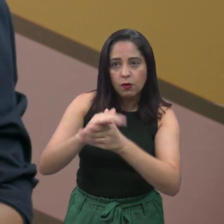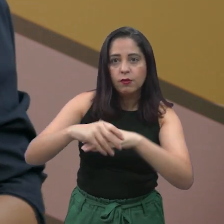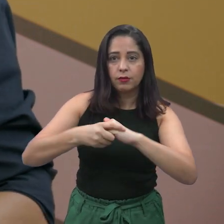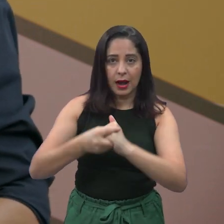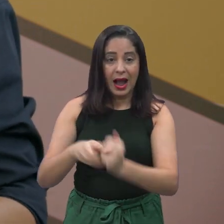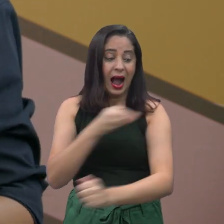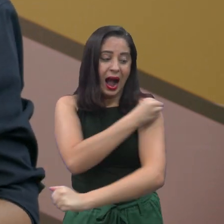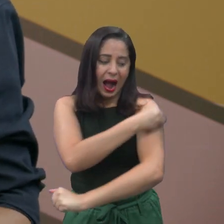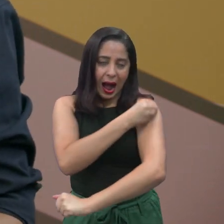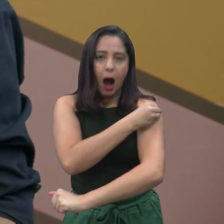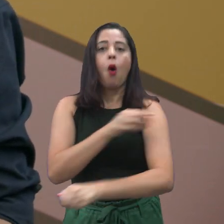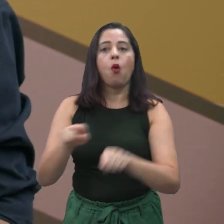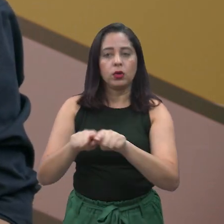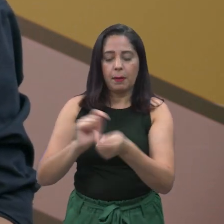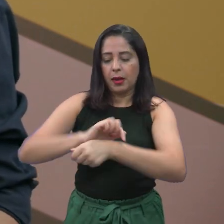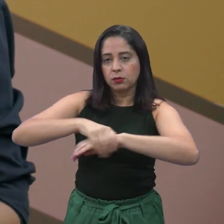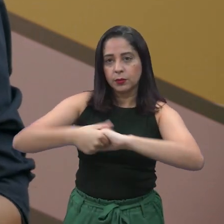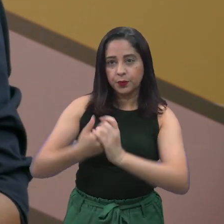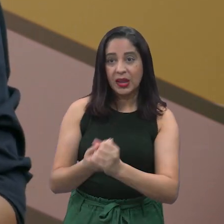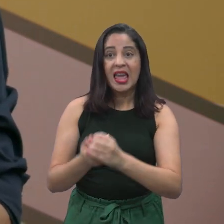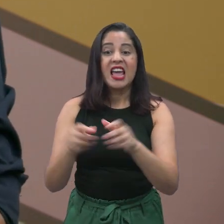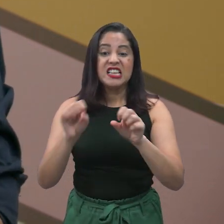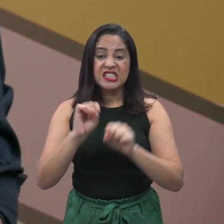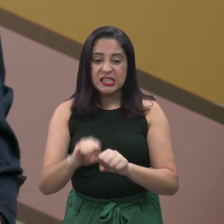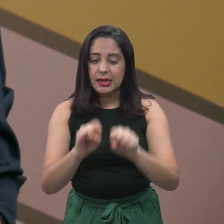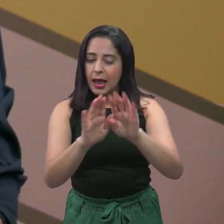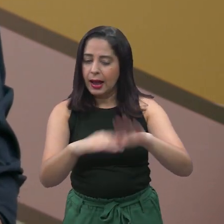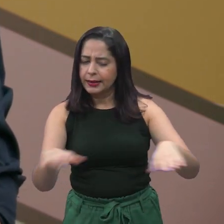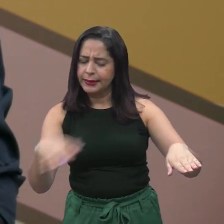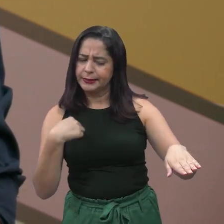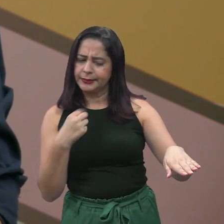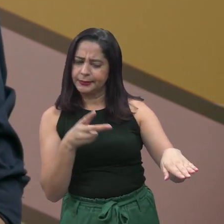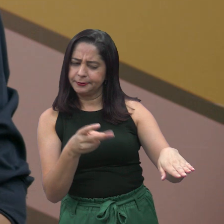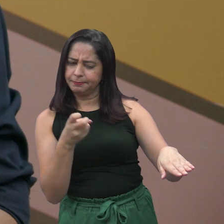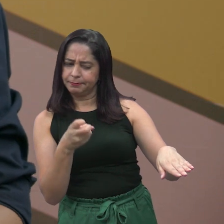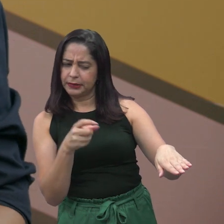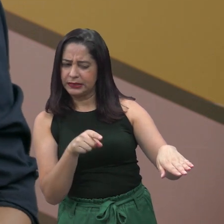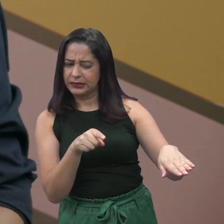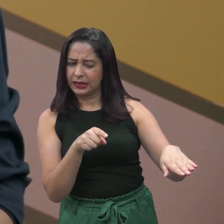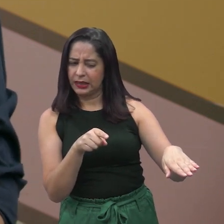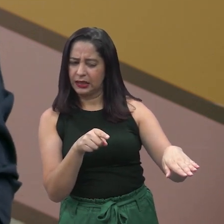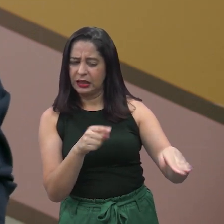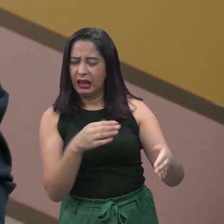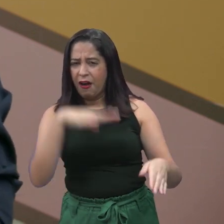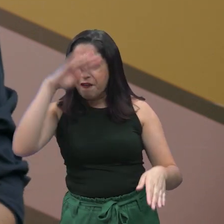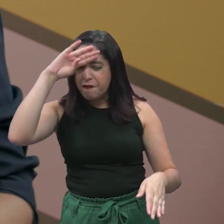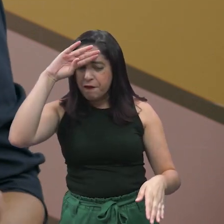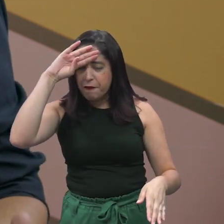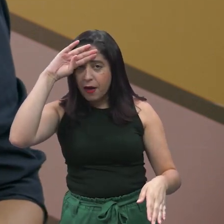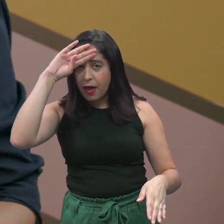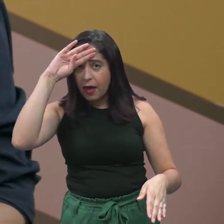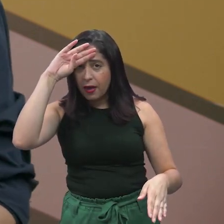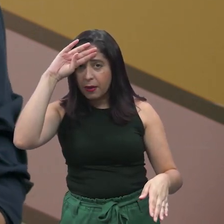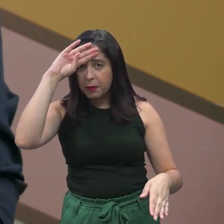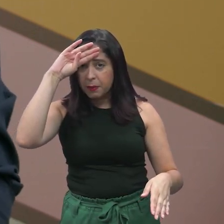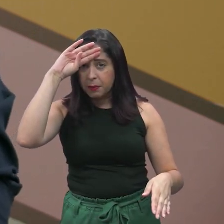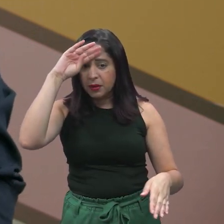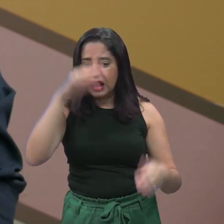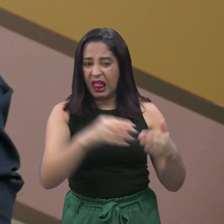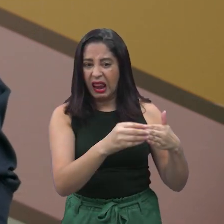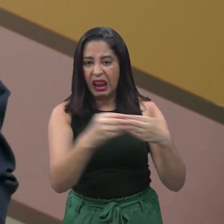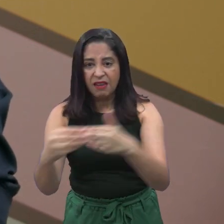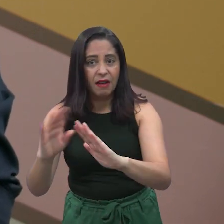disso, se a criança estiver doente, suspeita com algum processo viral, já começou a ter febre, não enviar essas